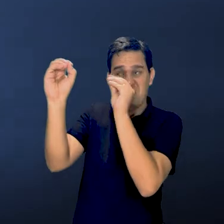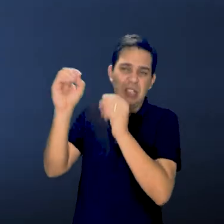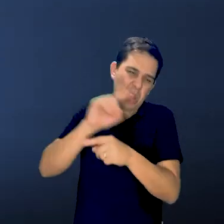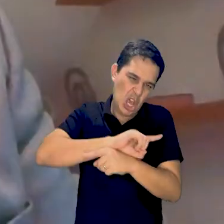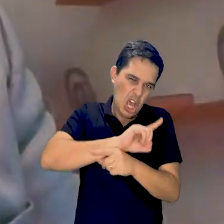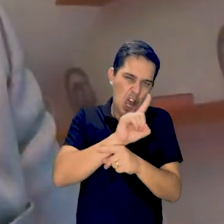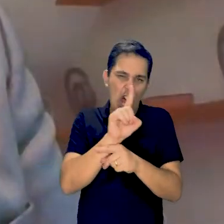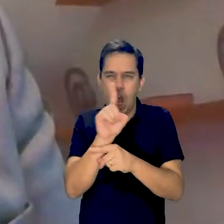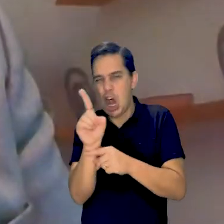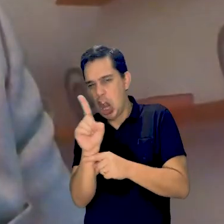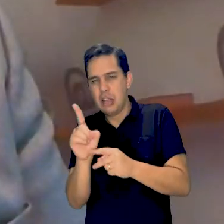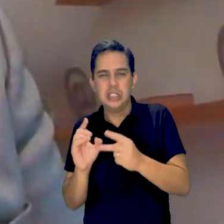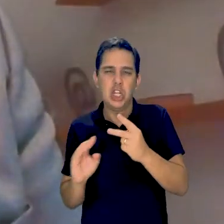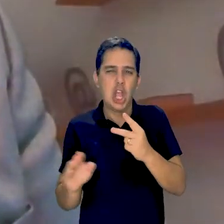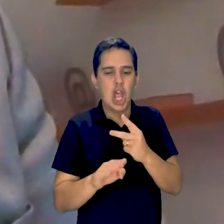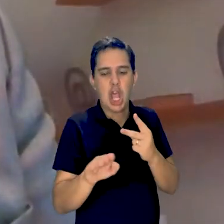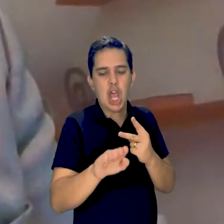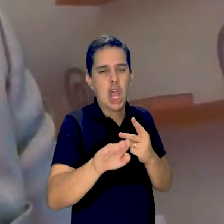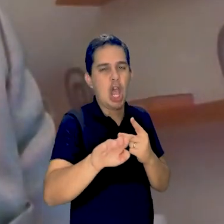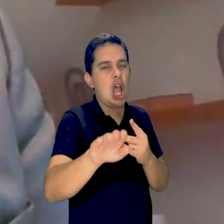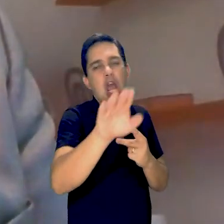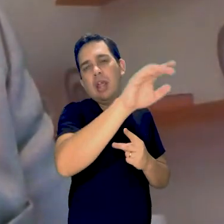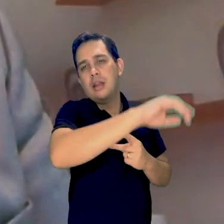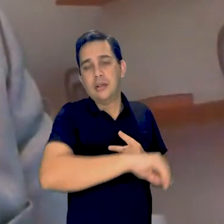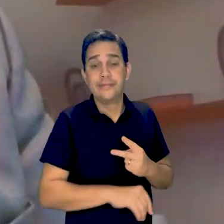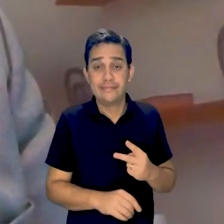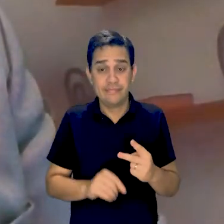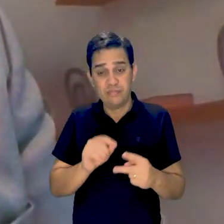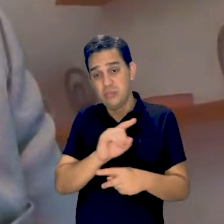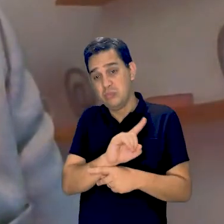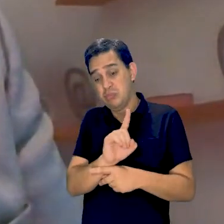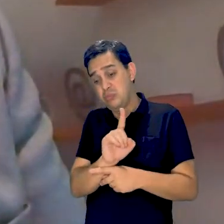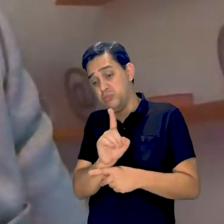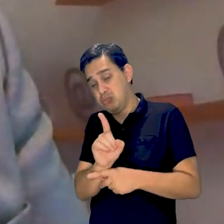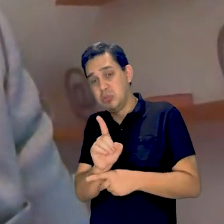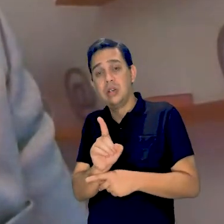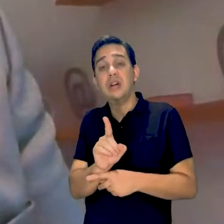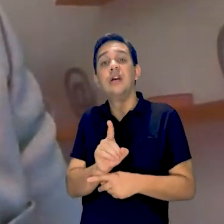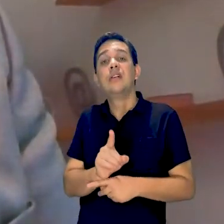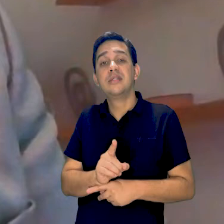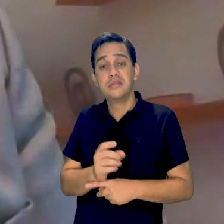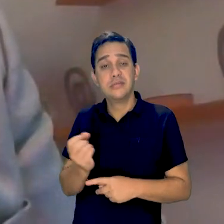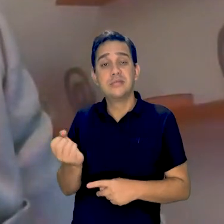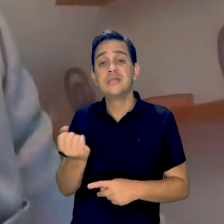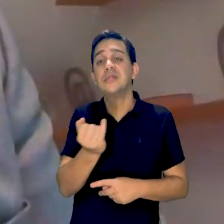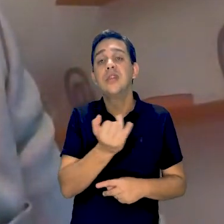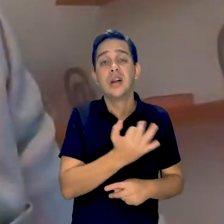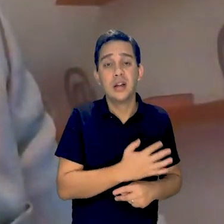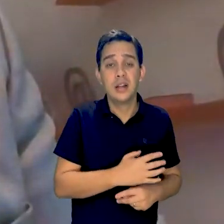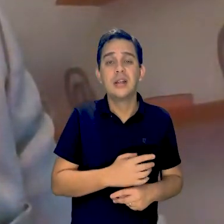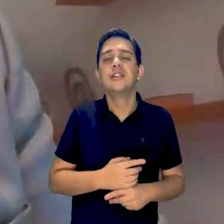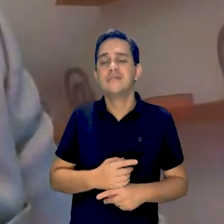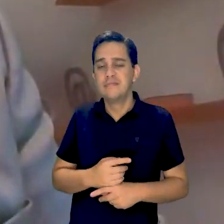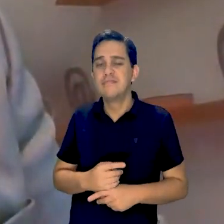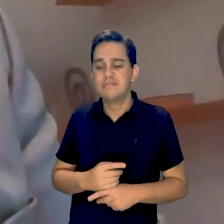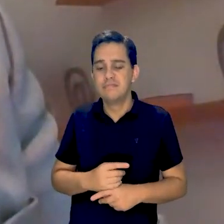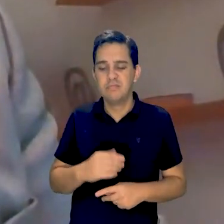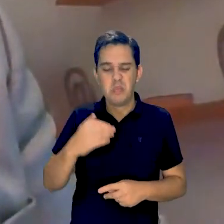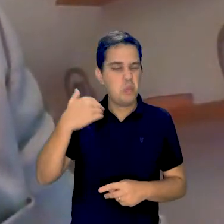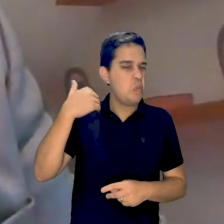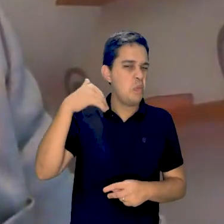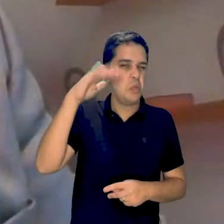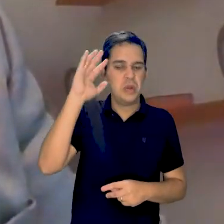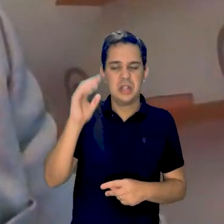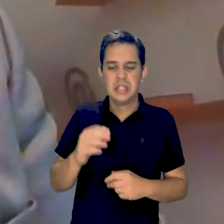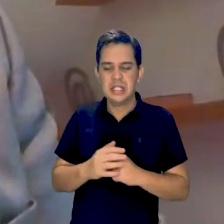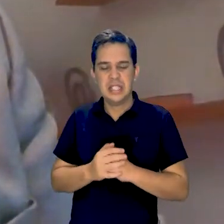ciclista. Na verdade, ele foi flagrado pelos radares, a própria perícia atesta, né, a velocidade superior à permitida.